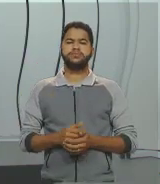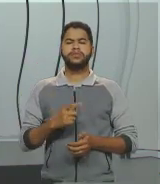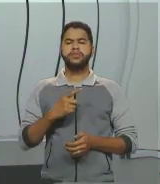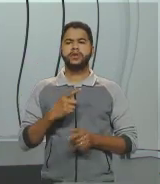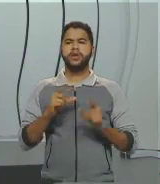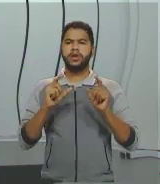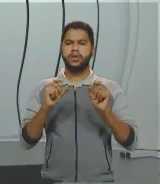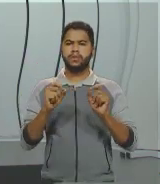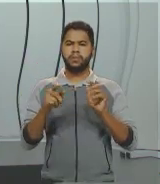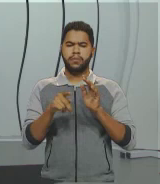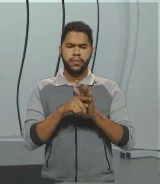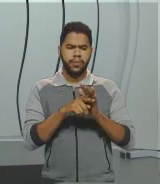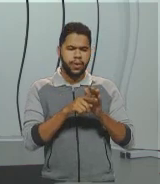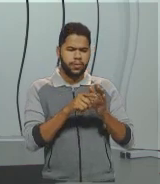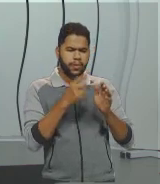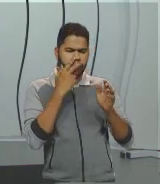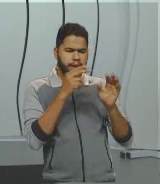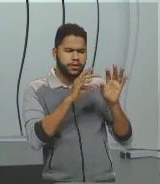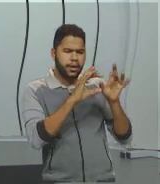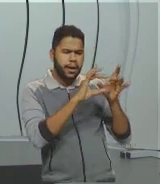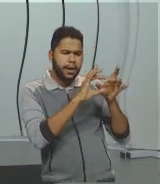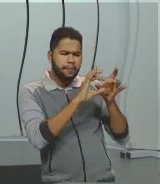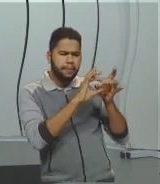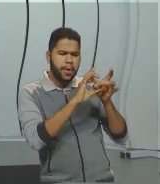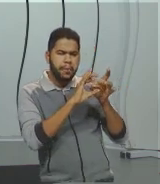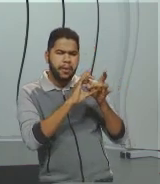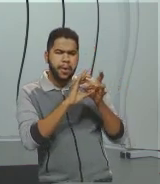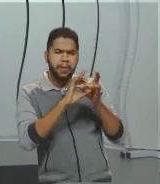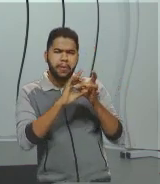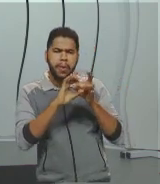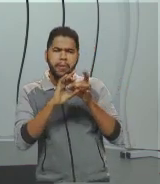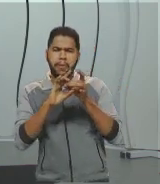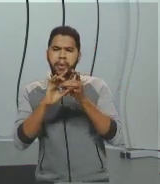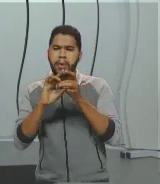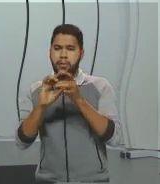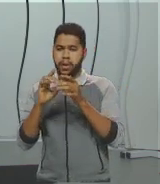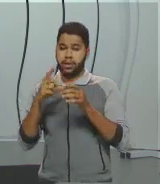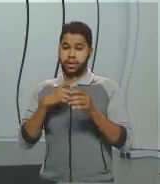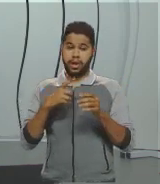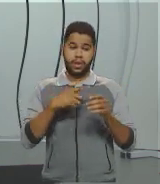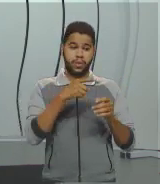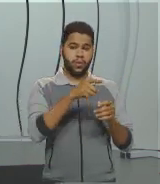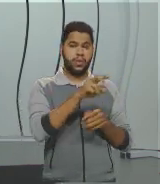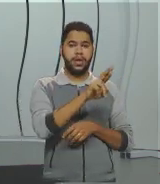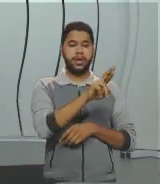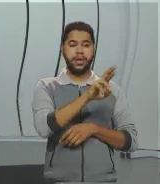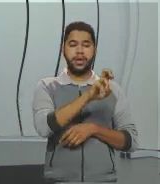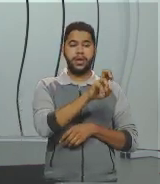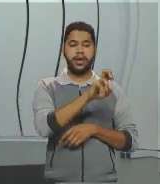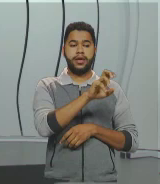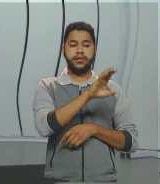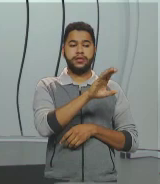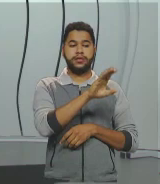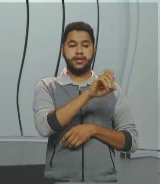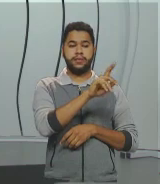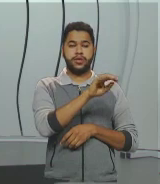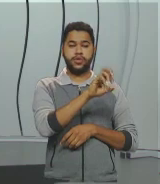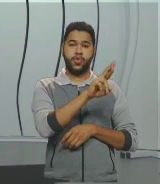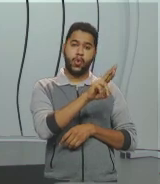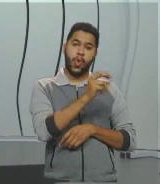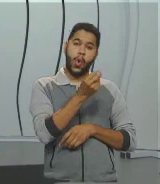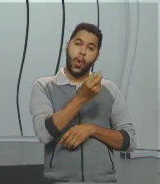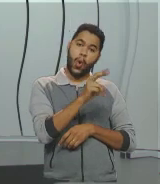um circuito, ou seja, a gente tem um receptor, que em alguns casos nós vamos chamar de resistor.